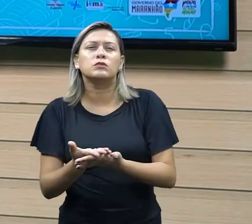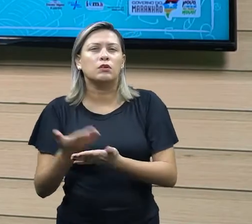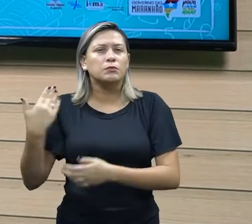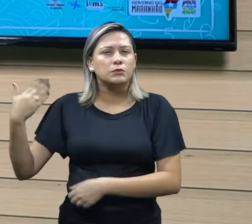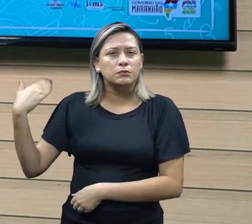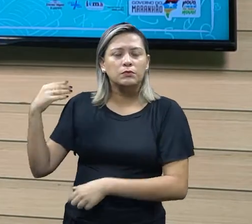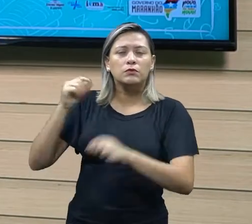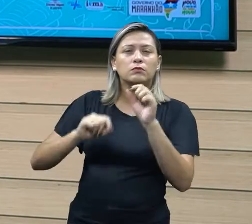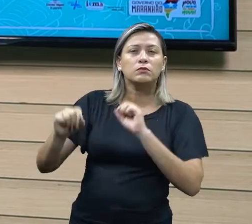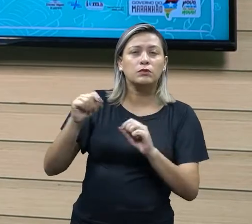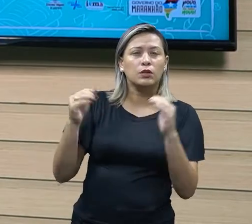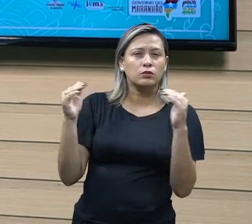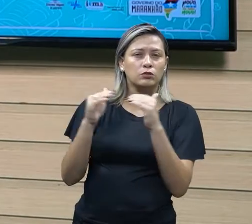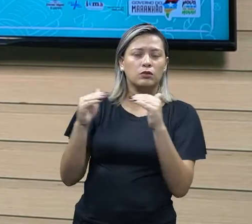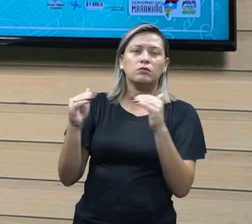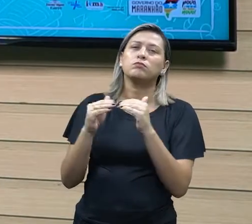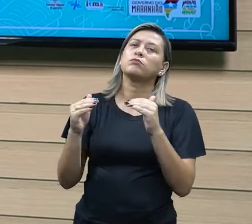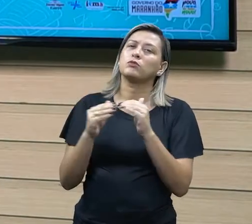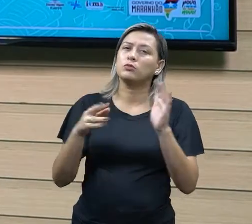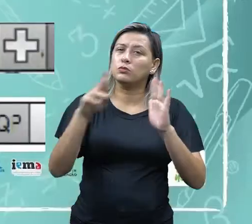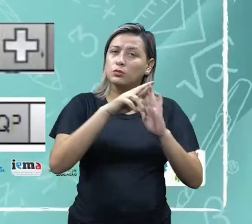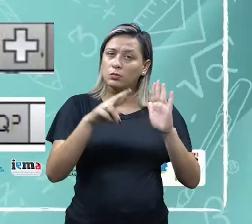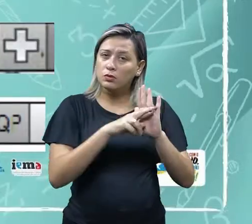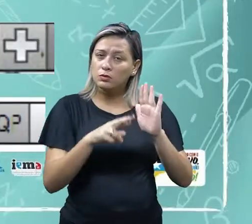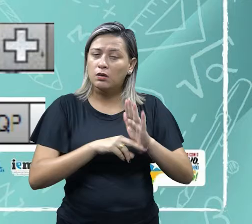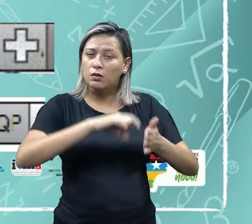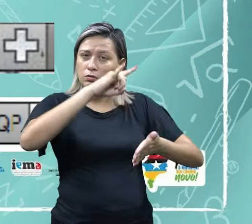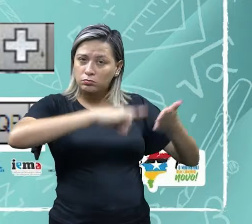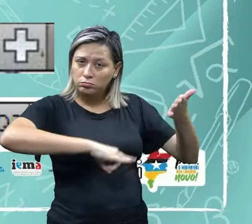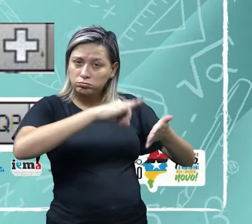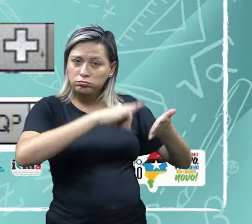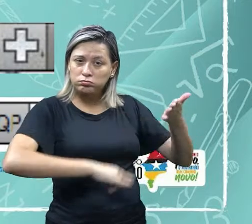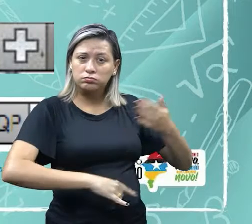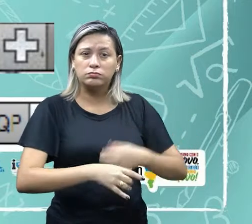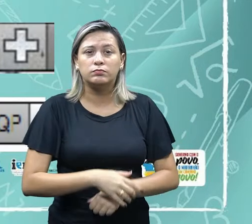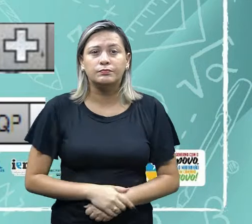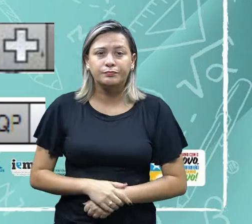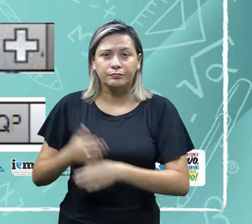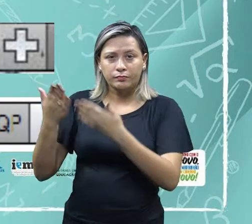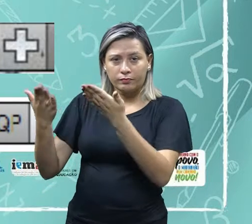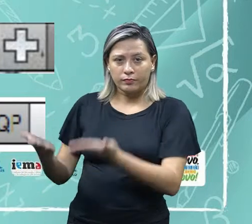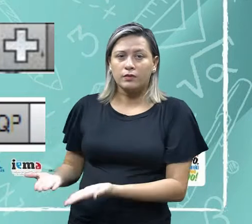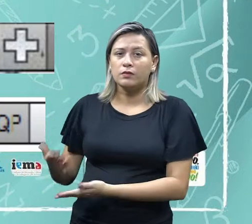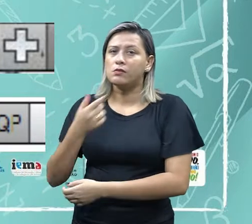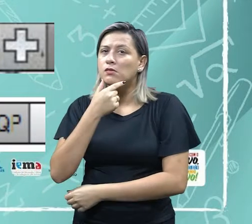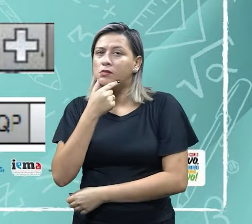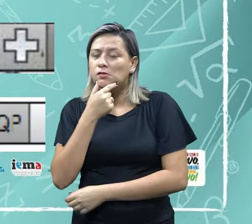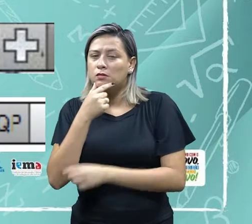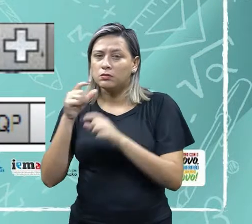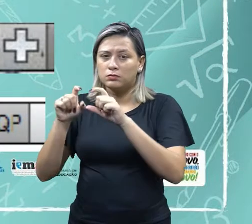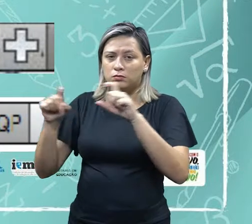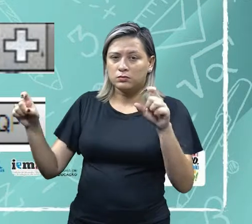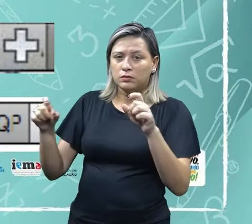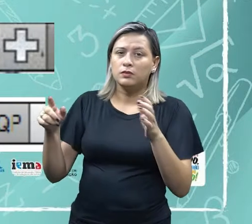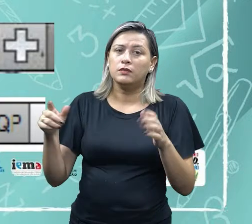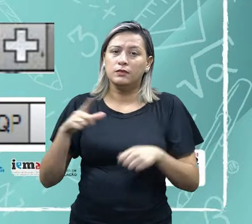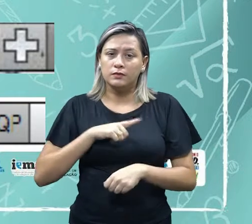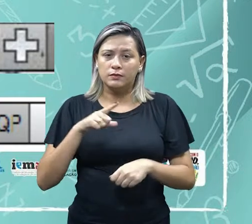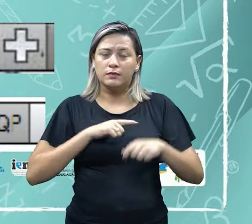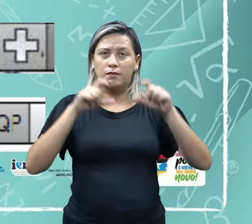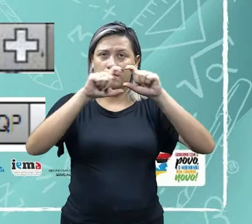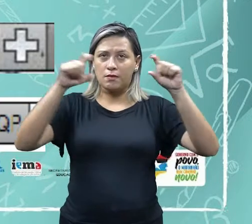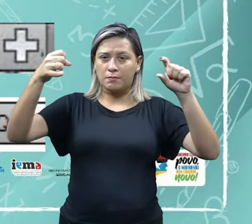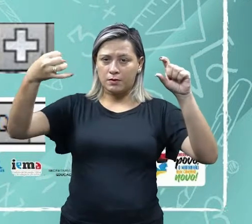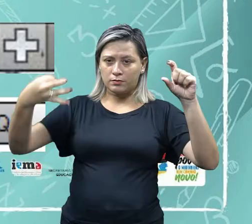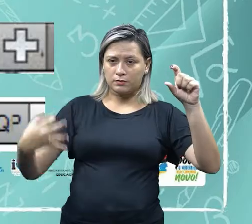de acordo com cada um daqueles documentos. O Draft Settings, localizado na barra de status, se